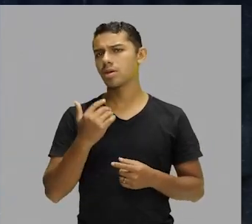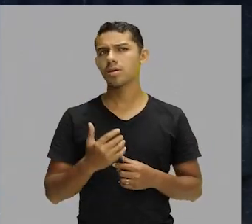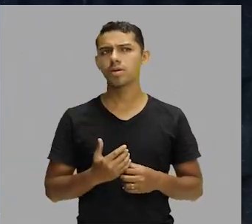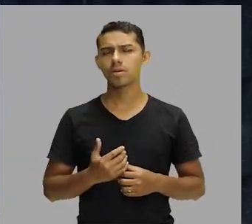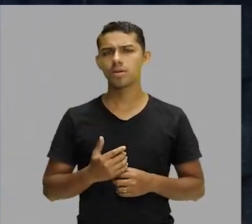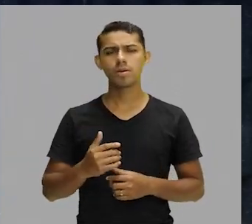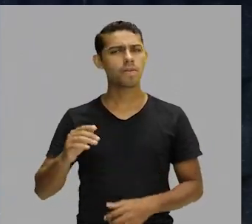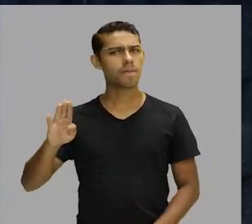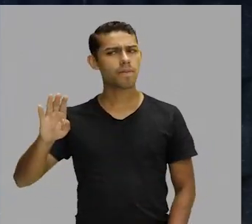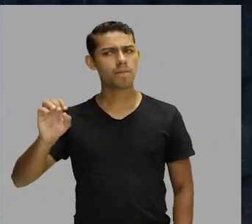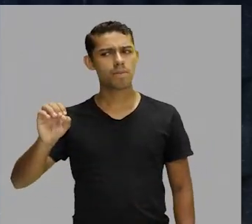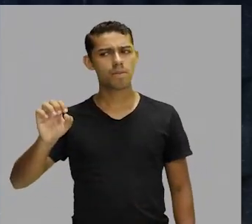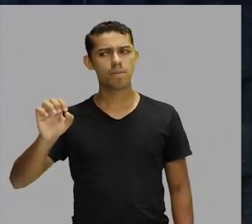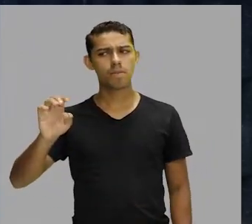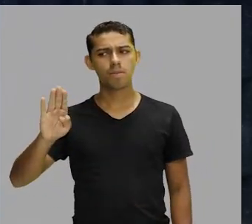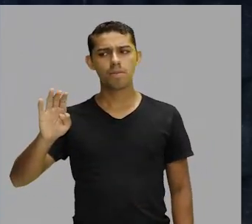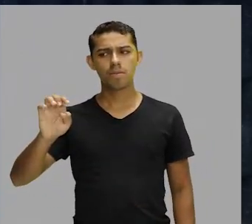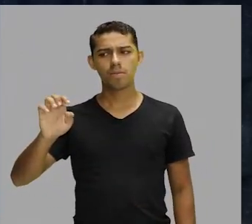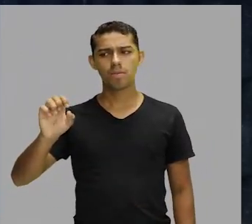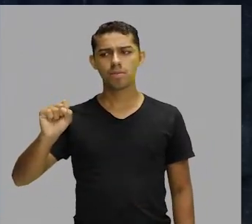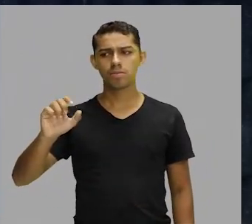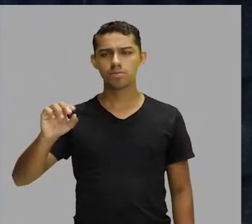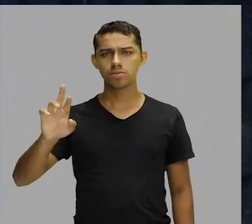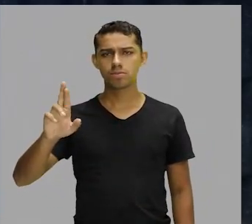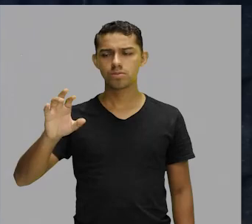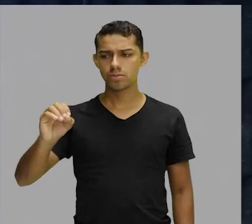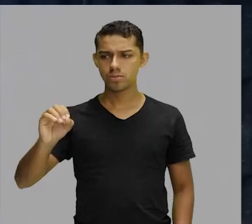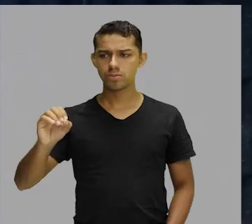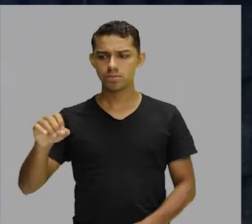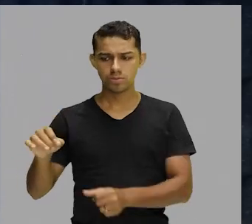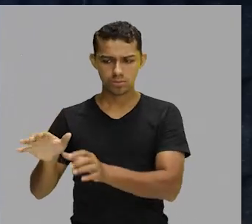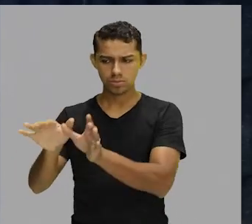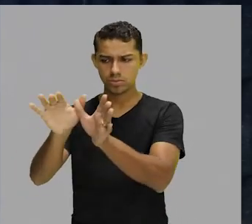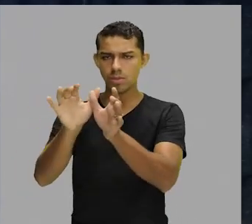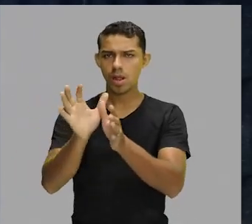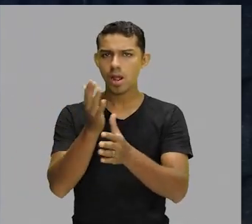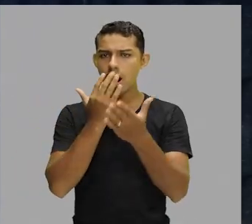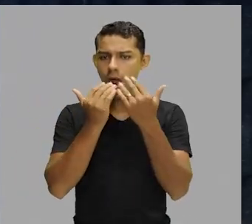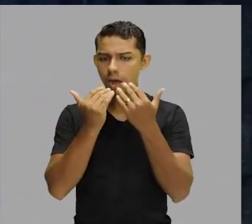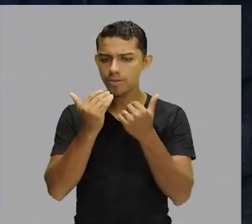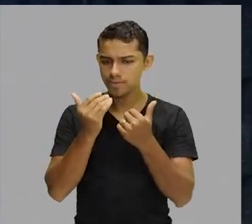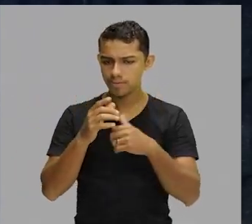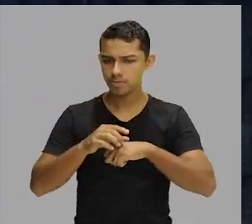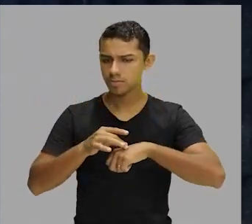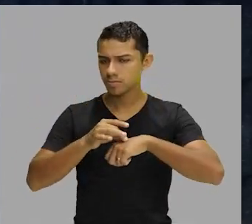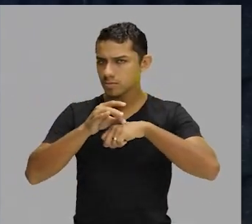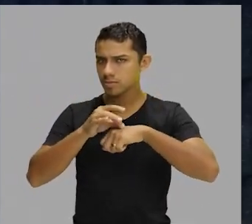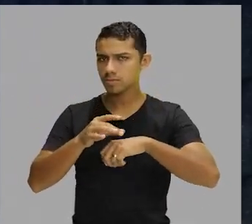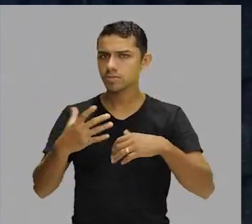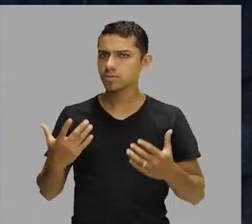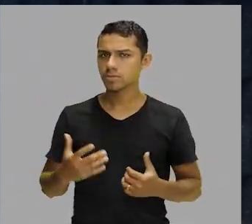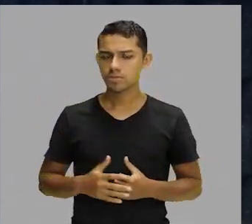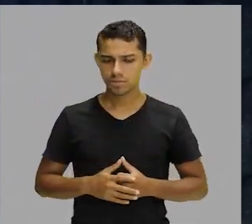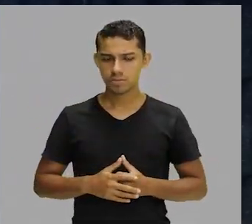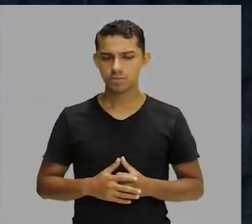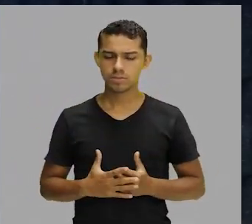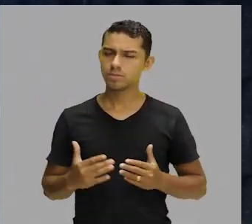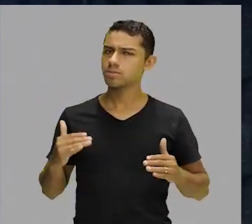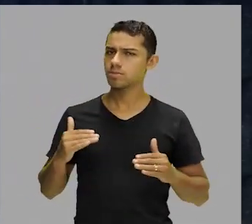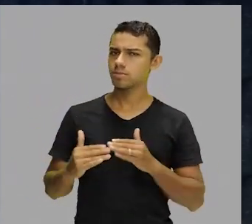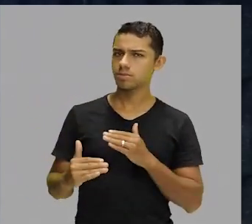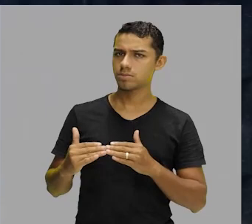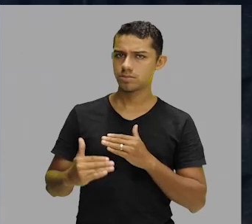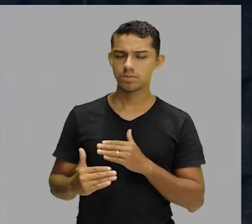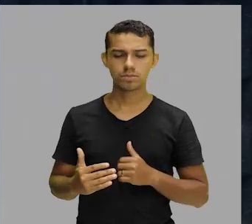um besouro, geralmente ele é um inseto carnívoro. Não se alimenta aqui do capim, né, pessoal? Então, a gente já vê aqui uma